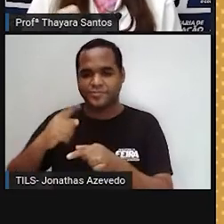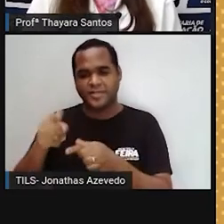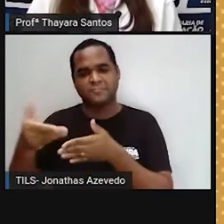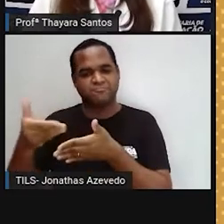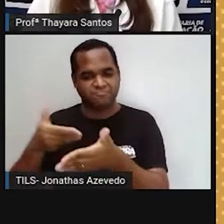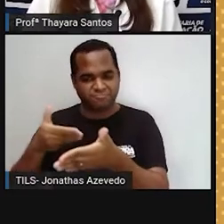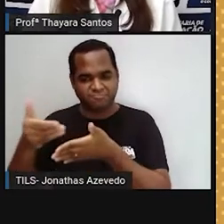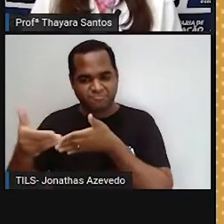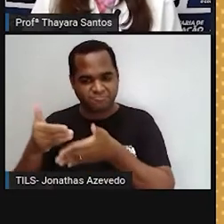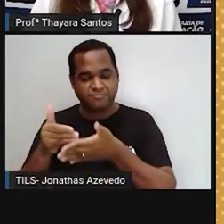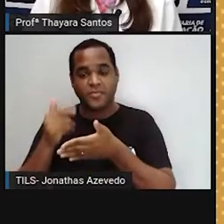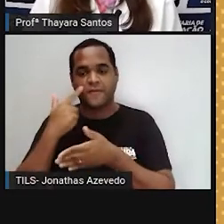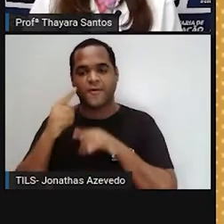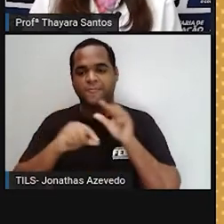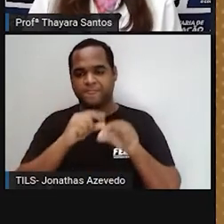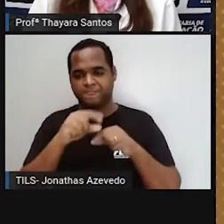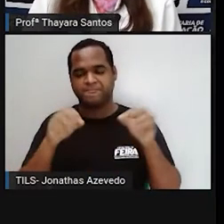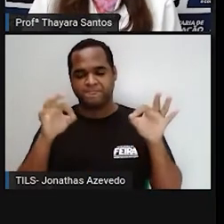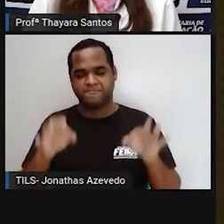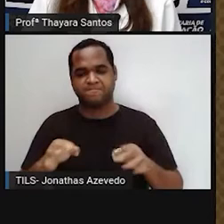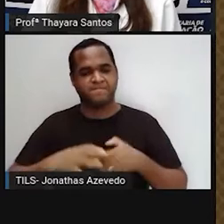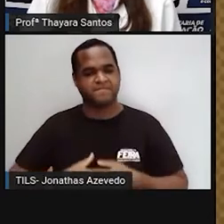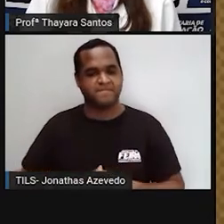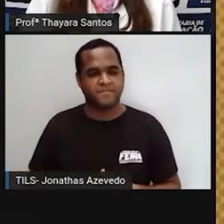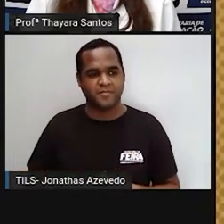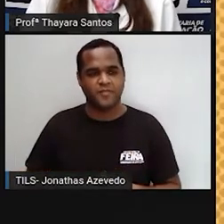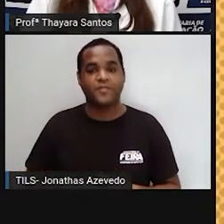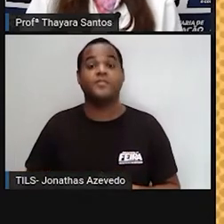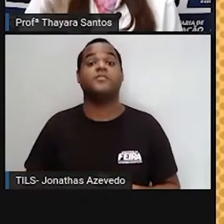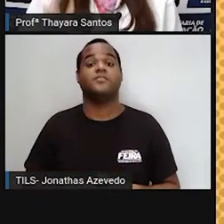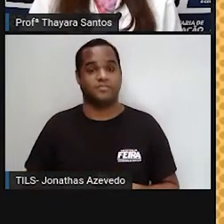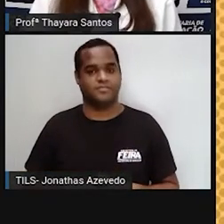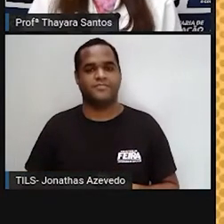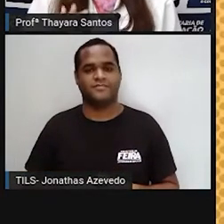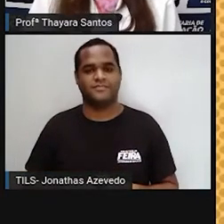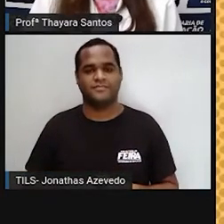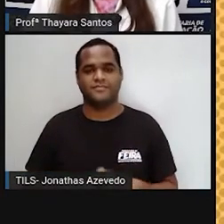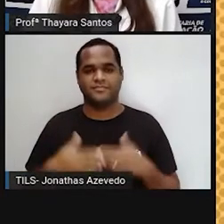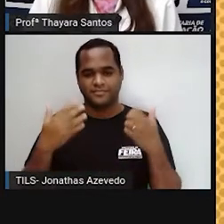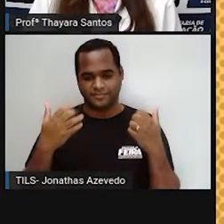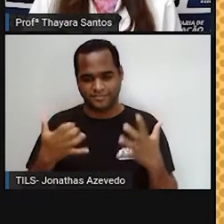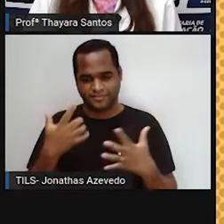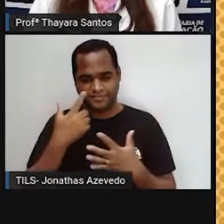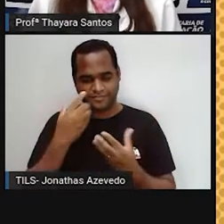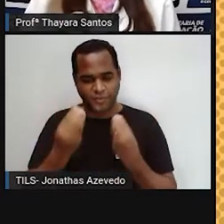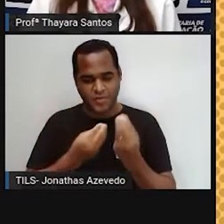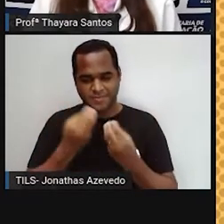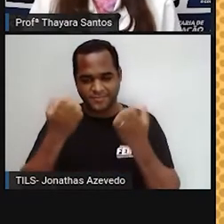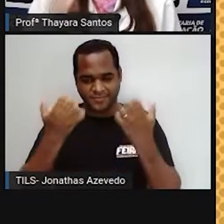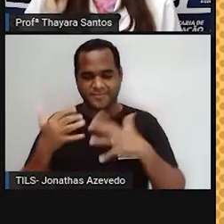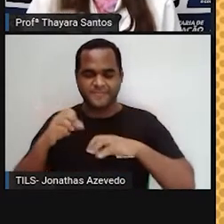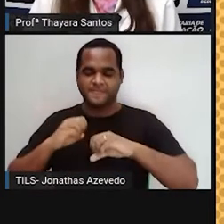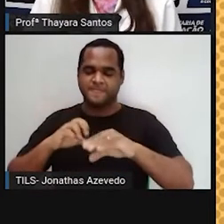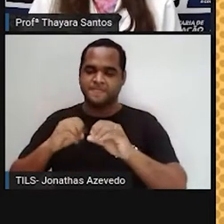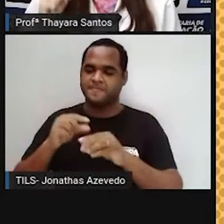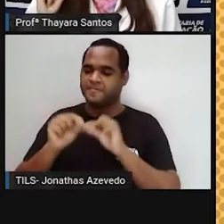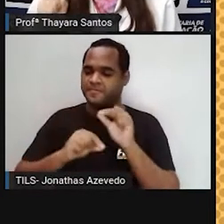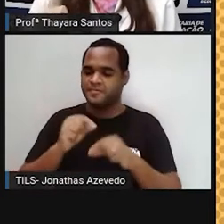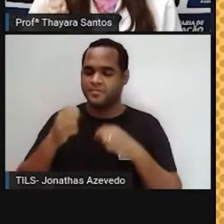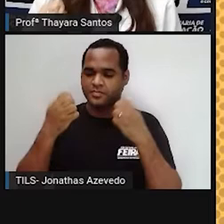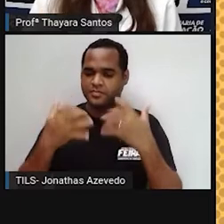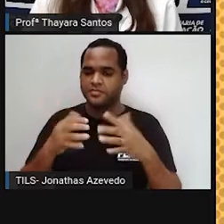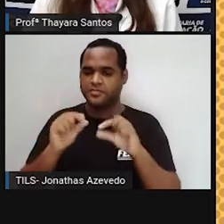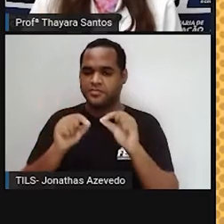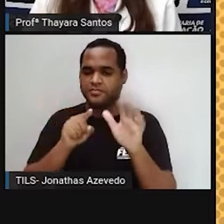gente vai ver isso mais detalhadamente. E já para a gente esquentar a nossa aula, vamos começar fazendo